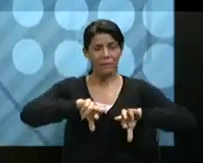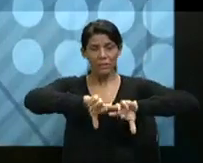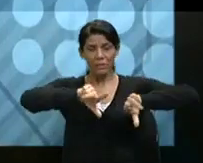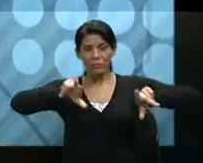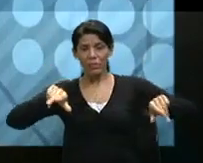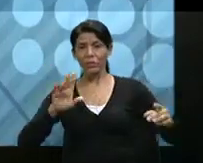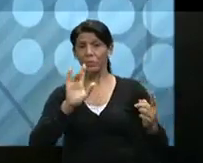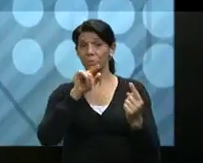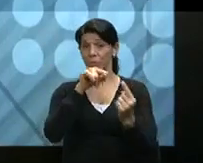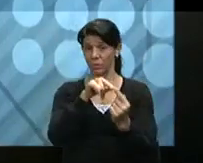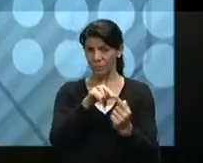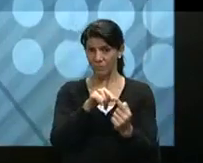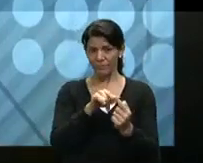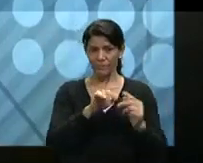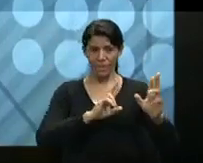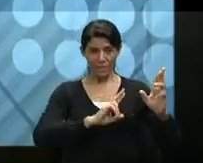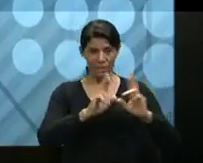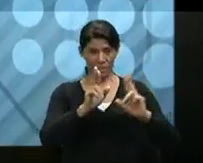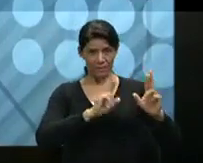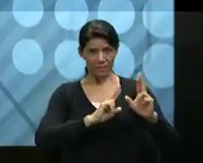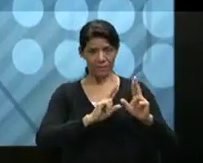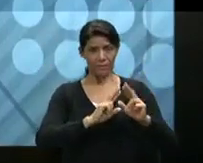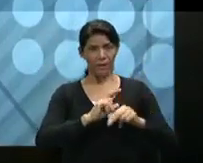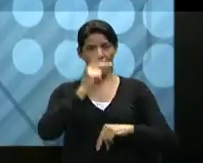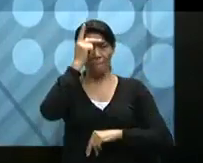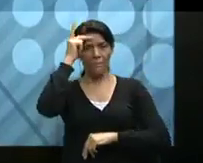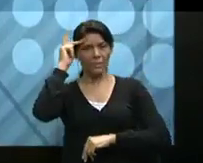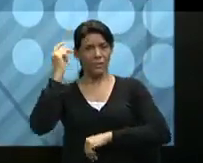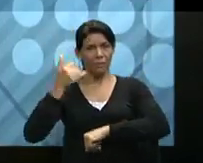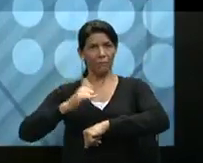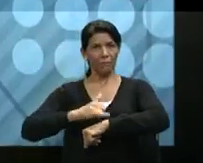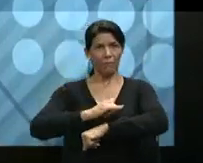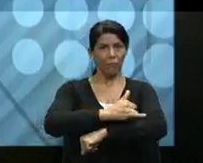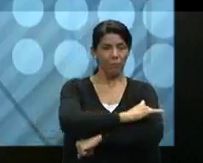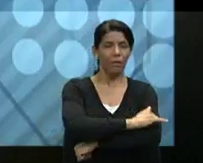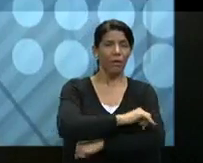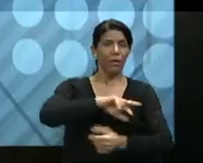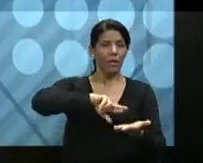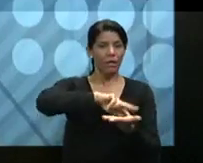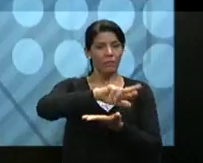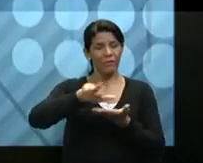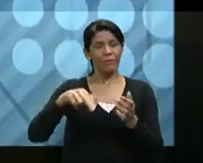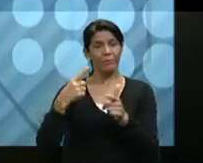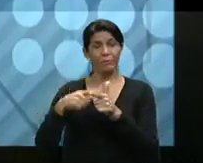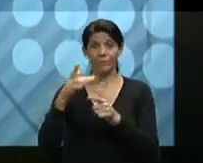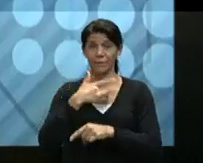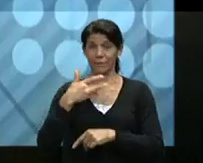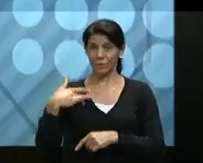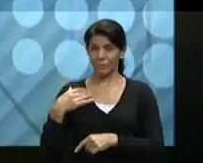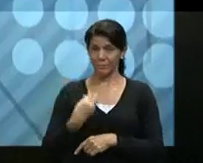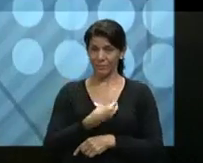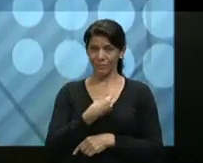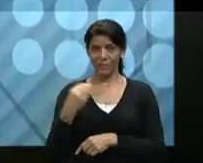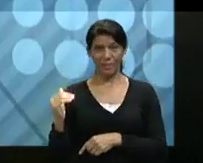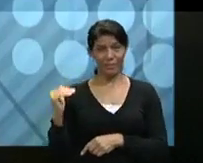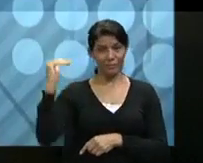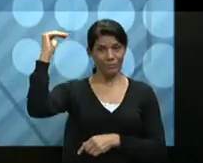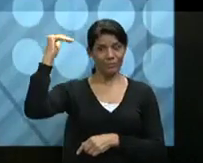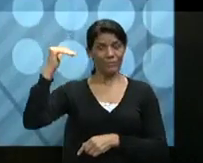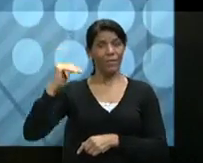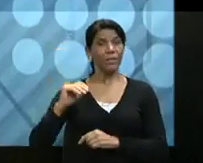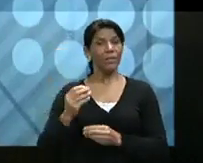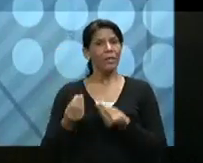de objetivos, a relação entre o sedentarismo e os diversos problemas de saúde na vida adulta, né, e como a atividade física tem que